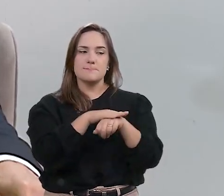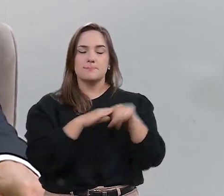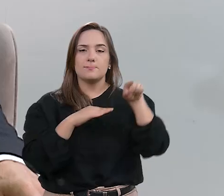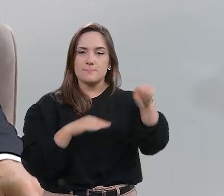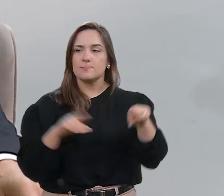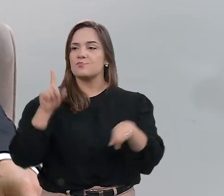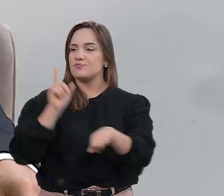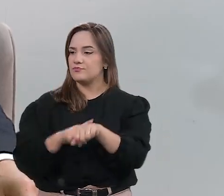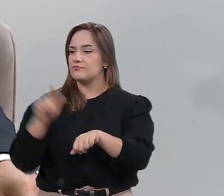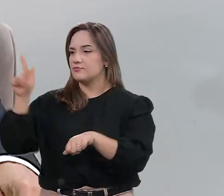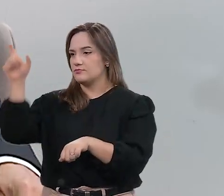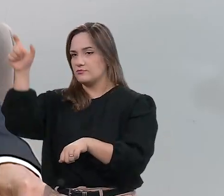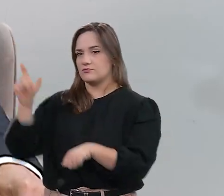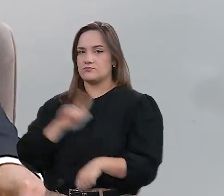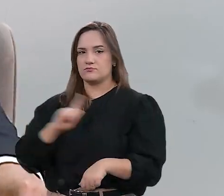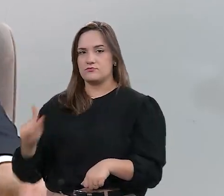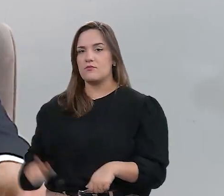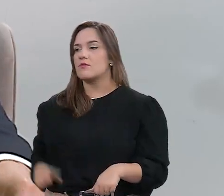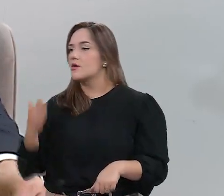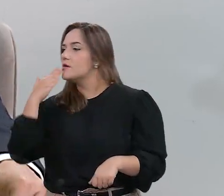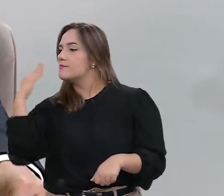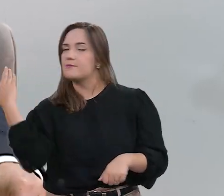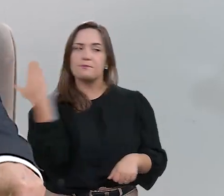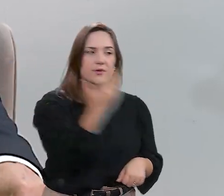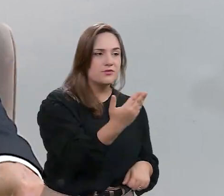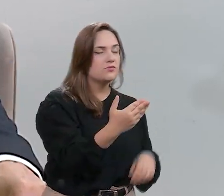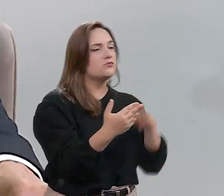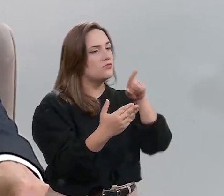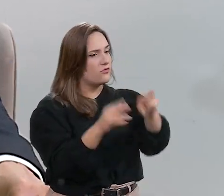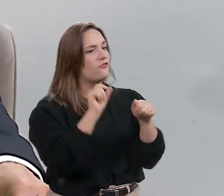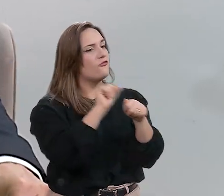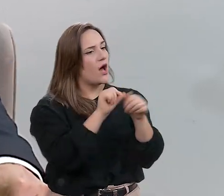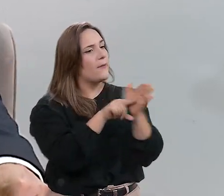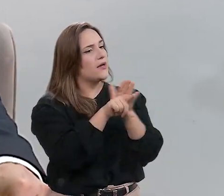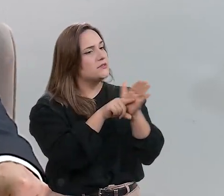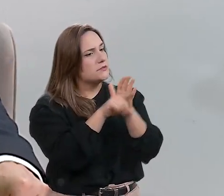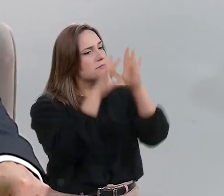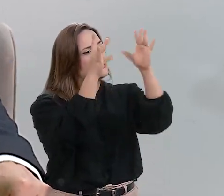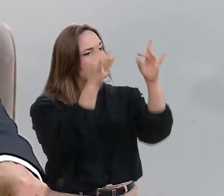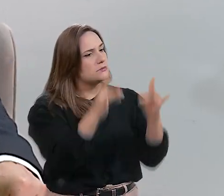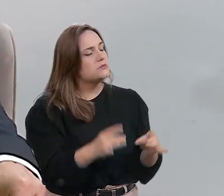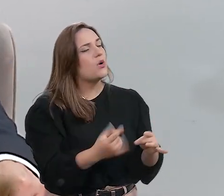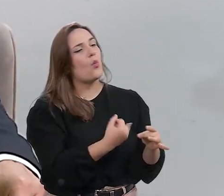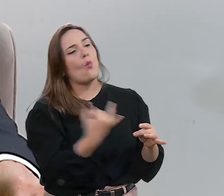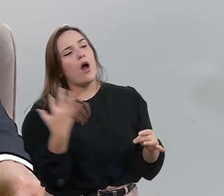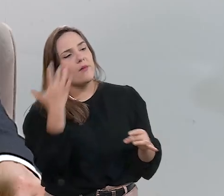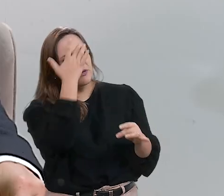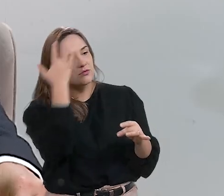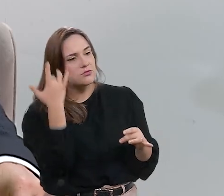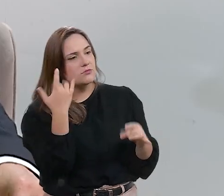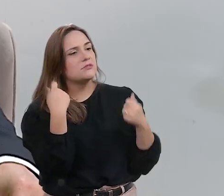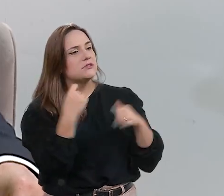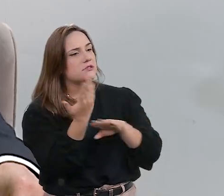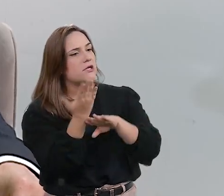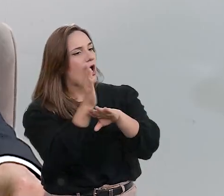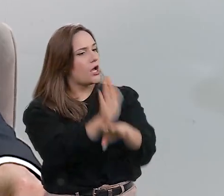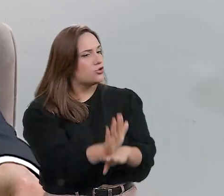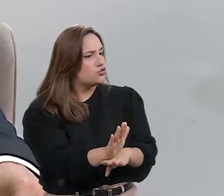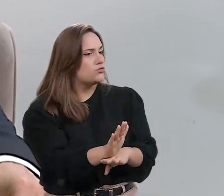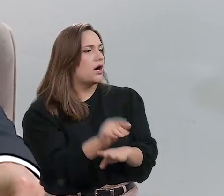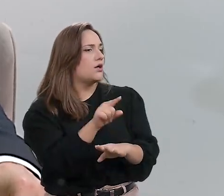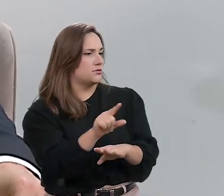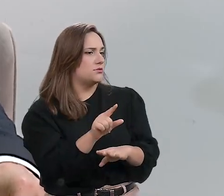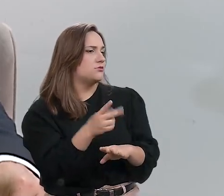governador pediu para ela fazer levantamentos, né, de quantas pessoas deveriam ser